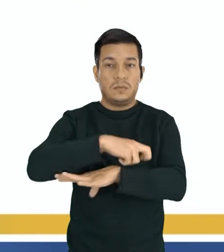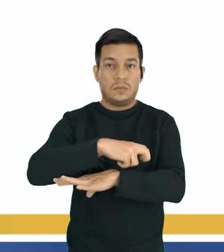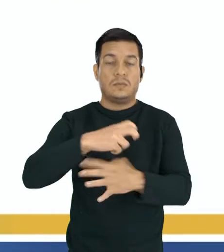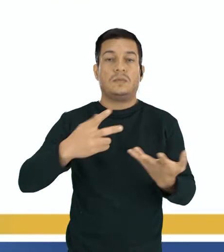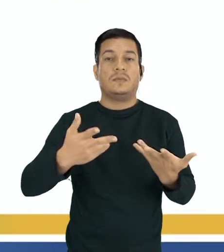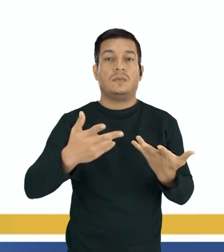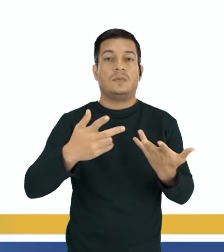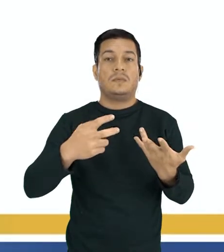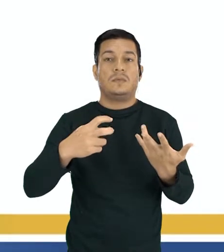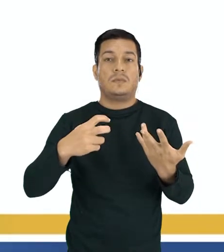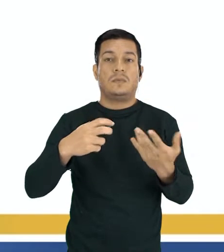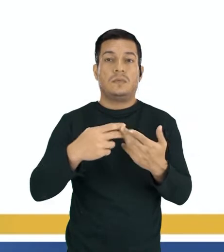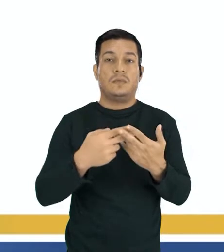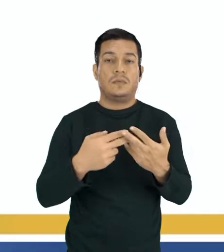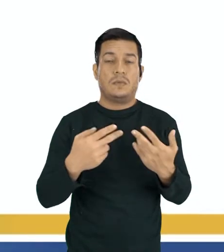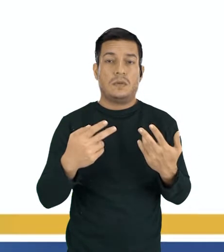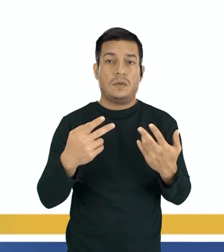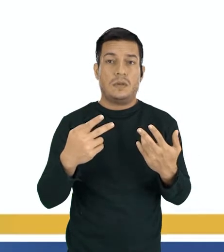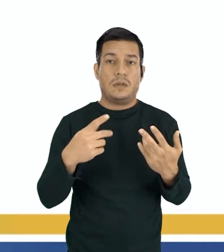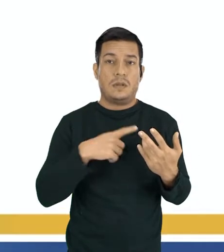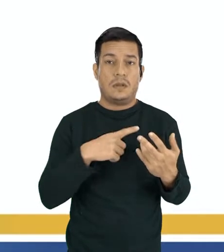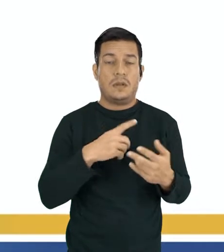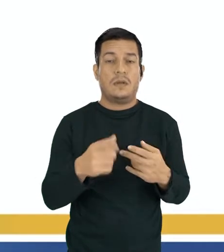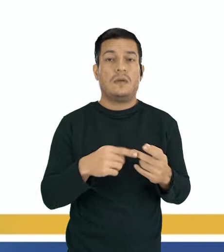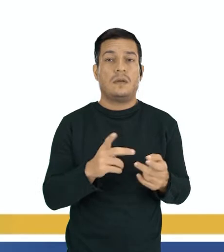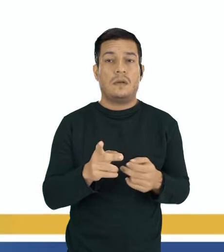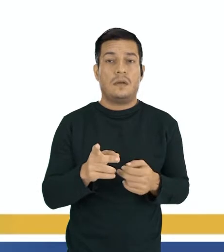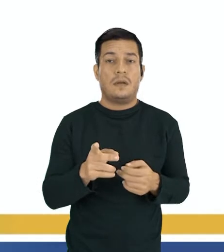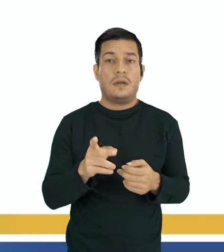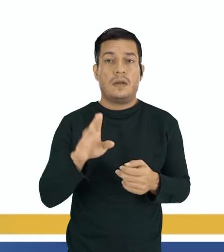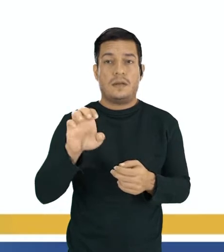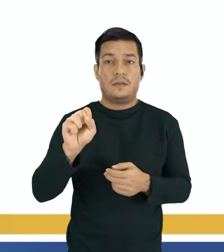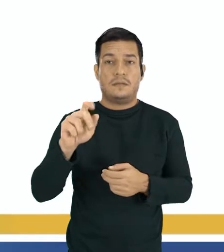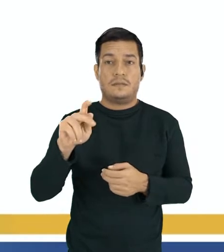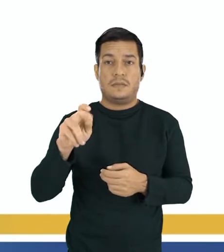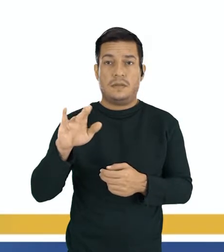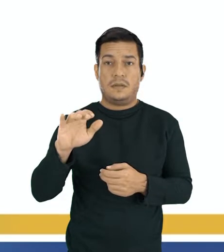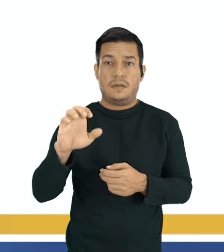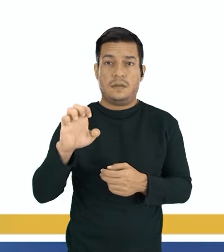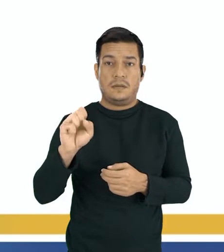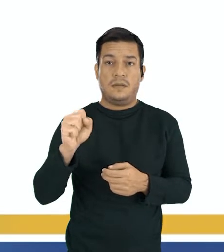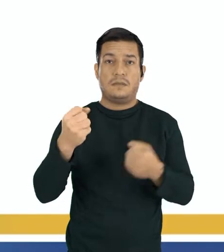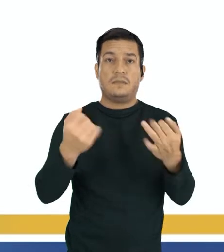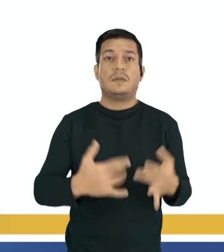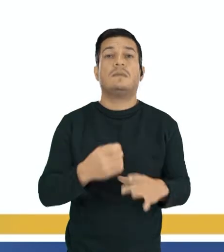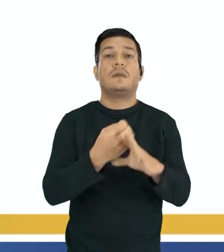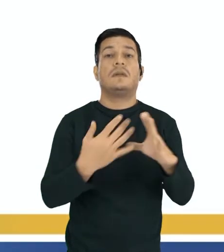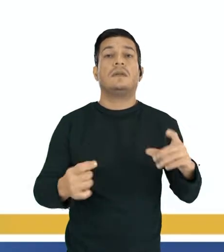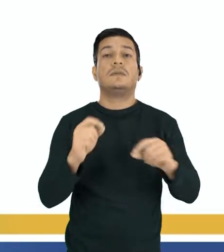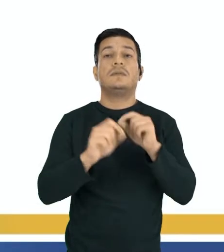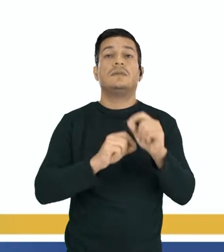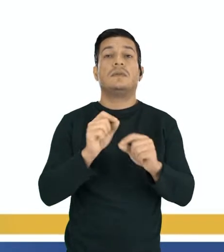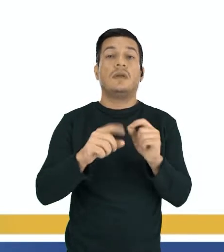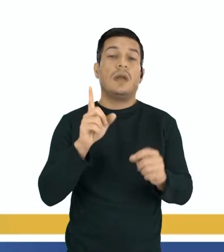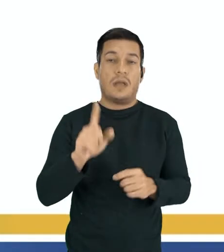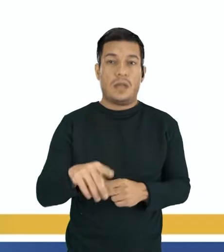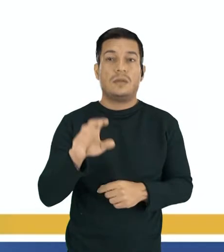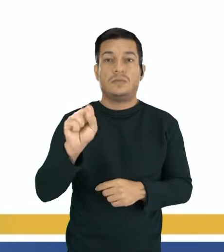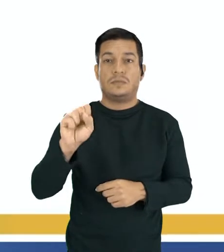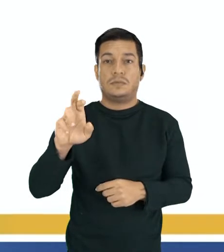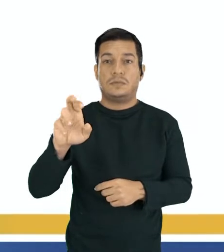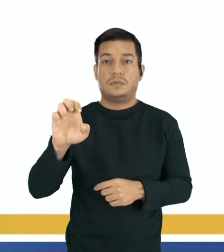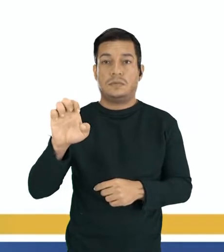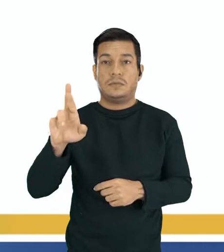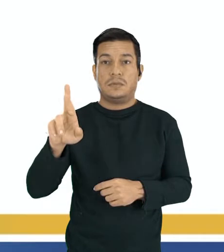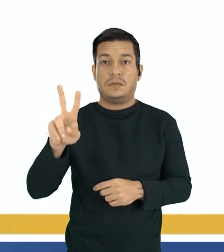perpetuar a sua espécie, nós dizemos que essa característica é uma característica de um ser vivo. Então,